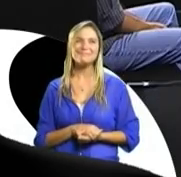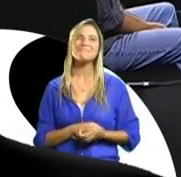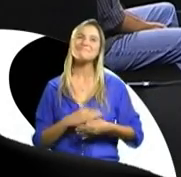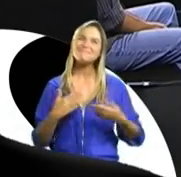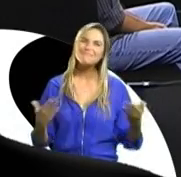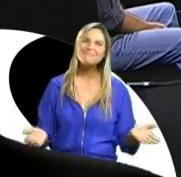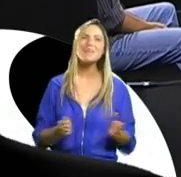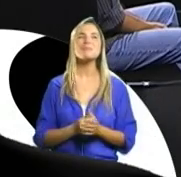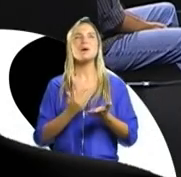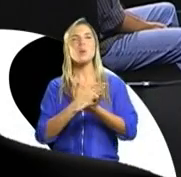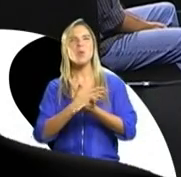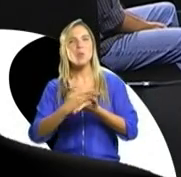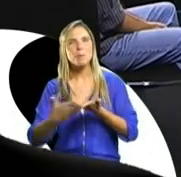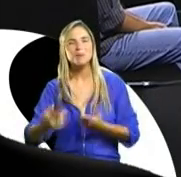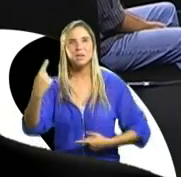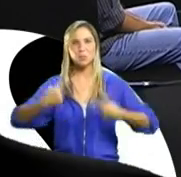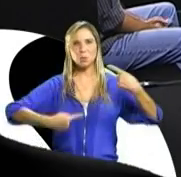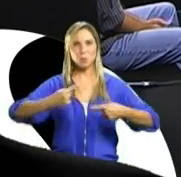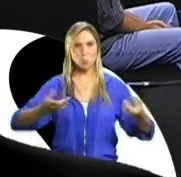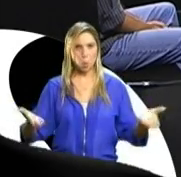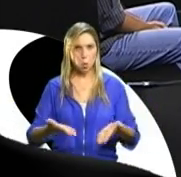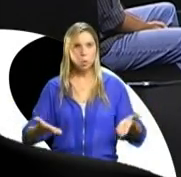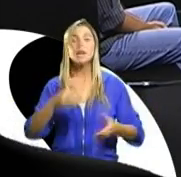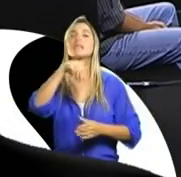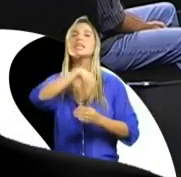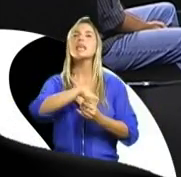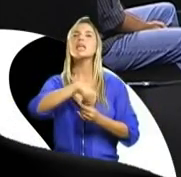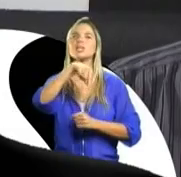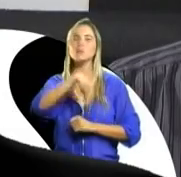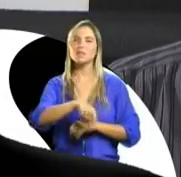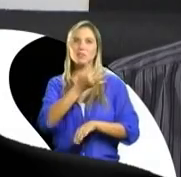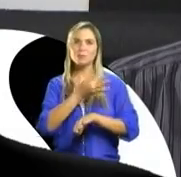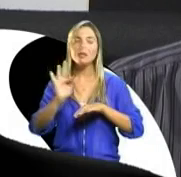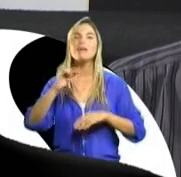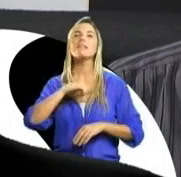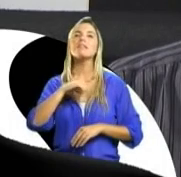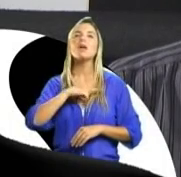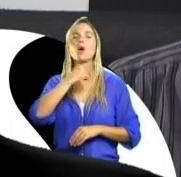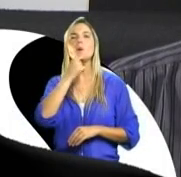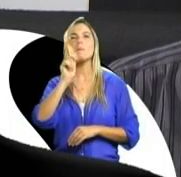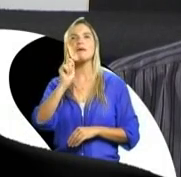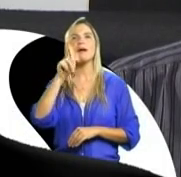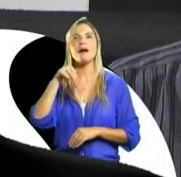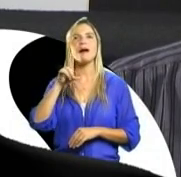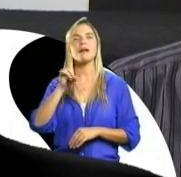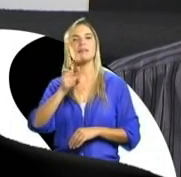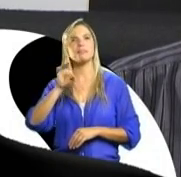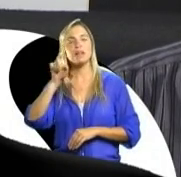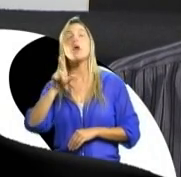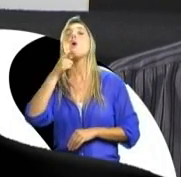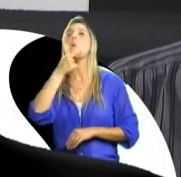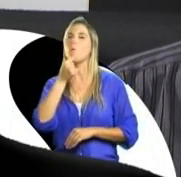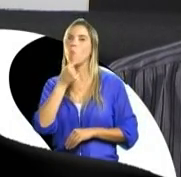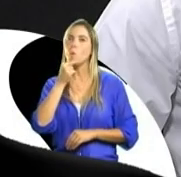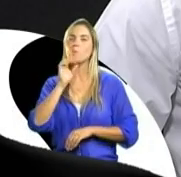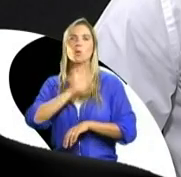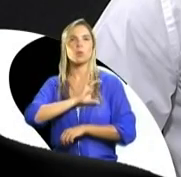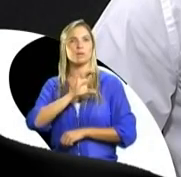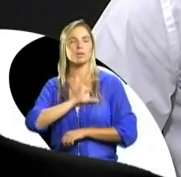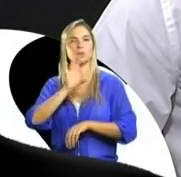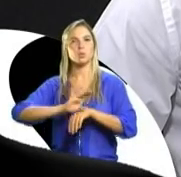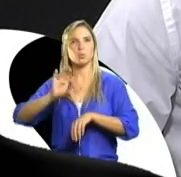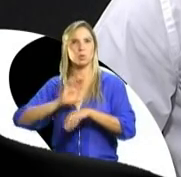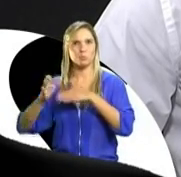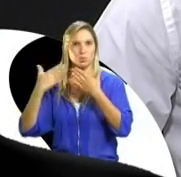Para darmos início à nossa discussão, estamos no estúdio com a presença de André Amorim, coordenador do curso de Psicologia do Inesp,